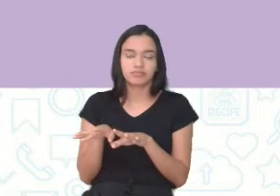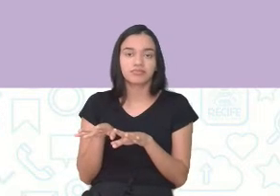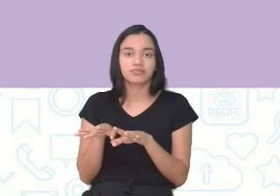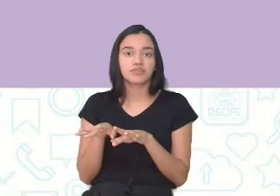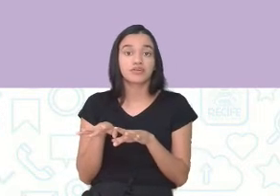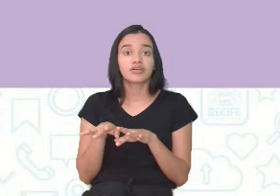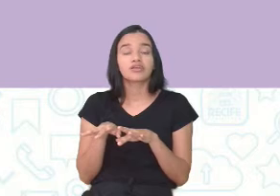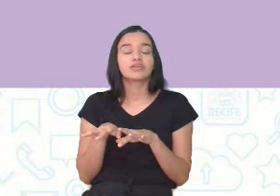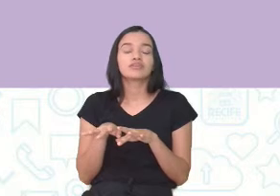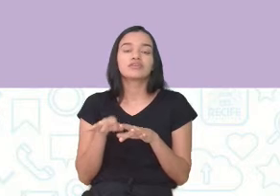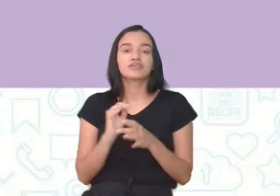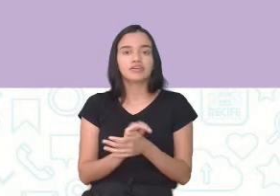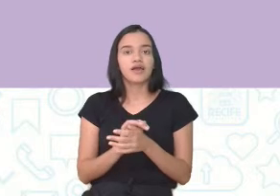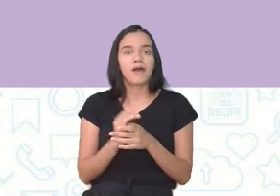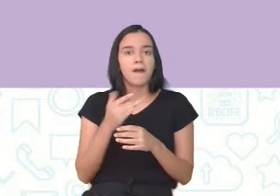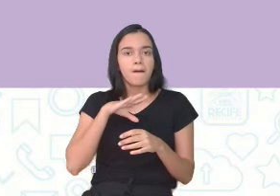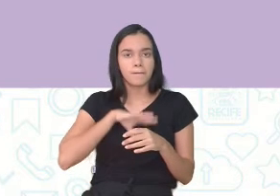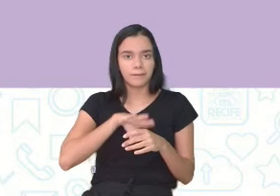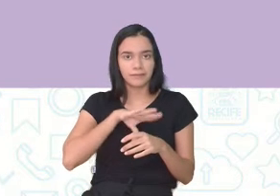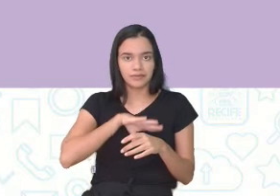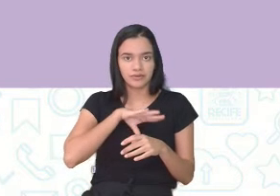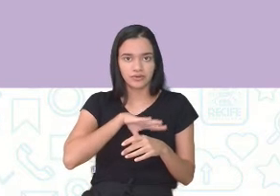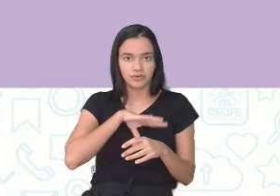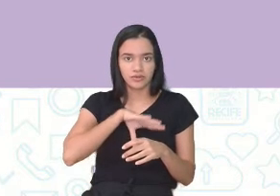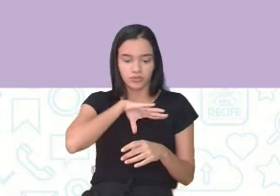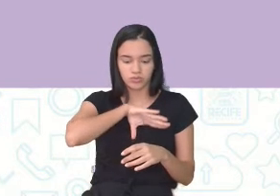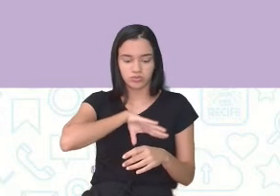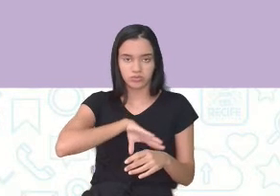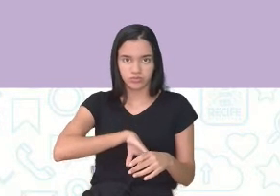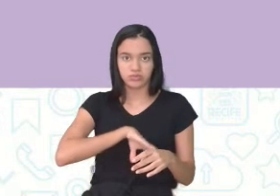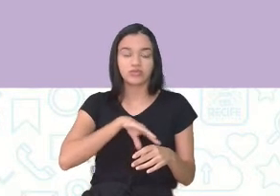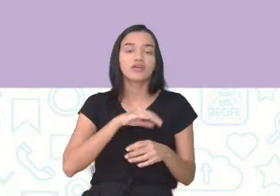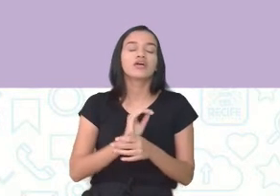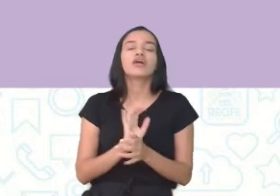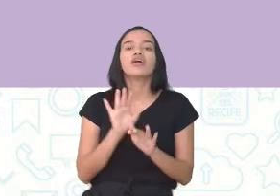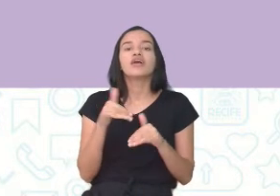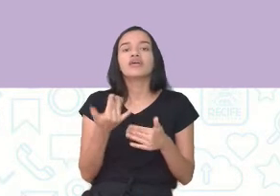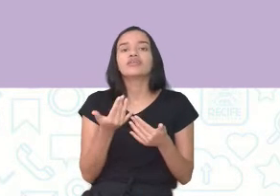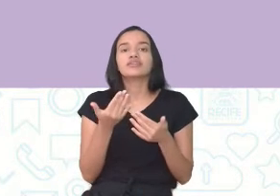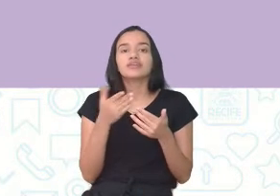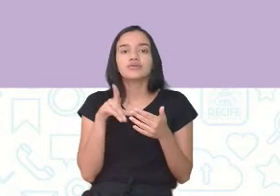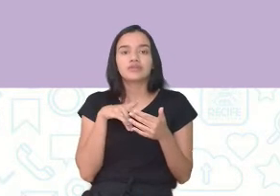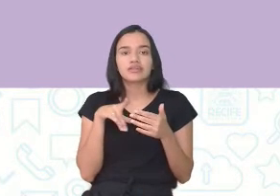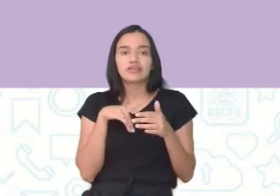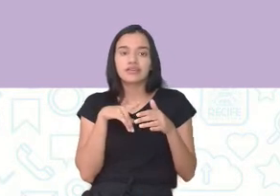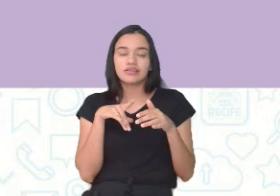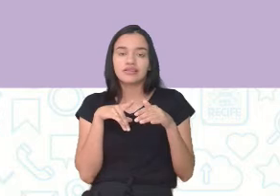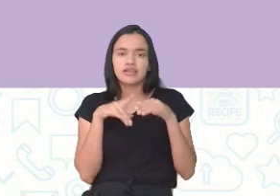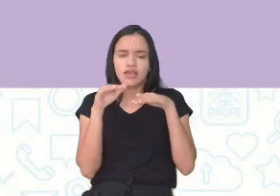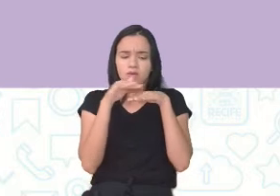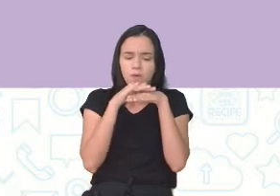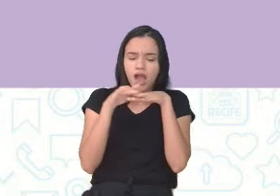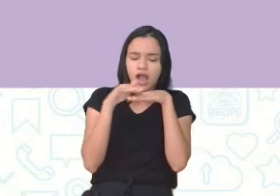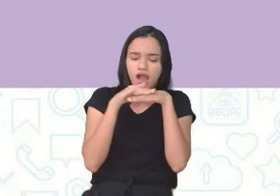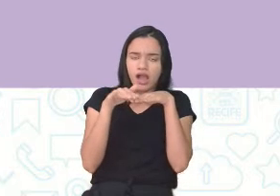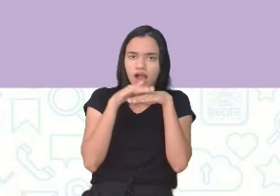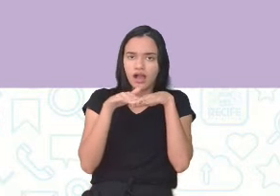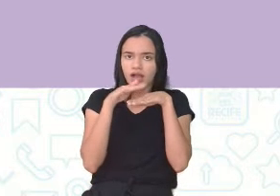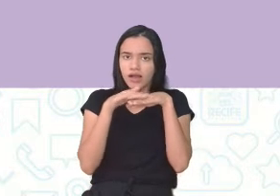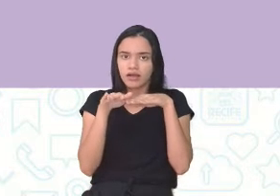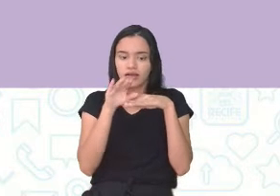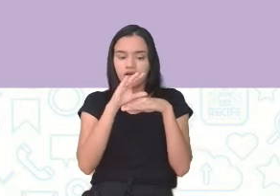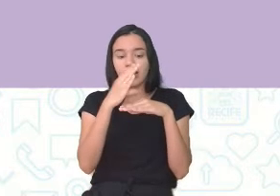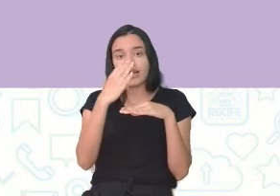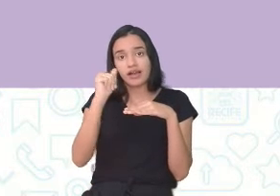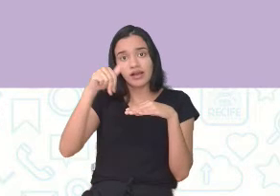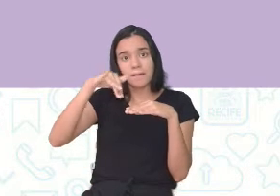durante a menstruação, juntamente com a descamação do revestimento da parede interna do útero. Então, esse revestimento